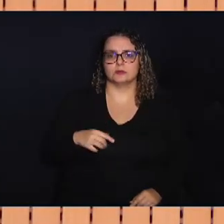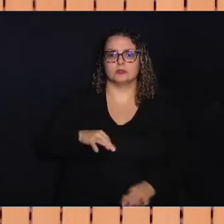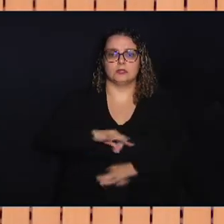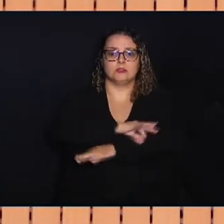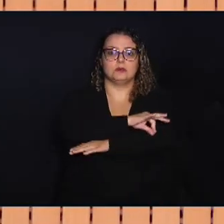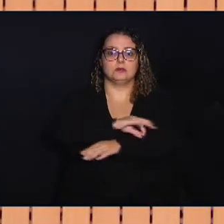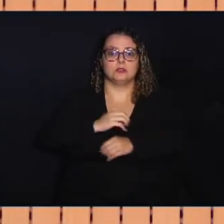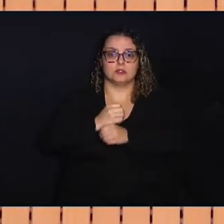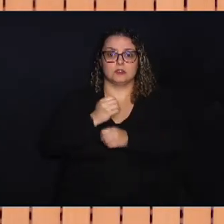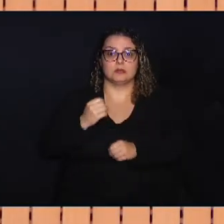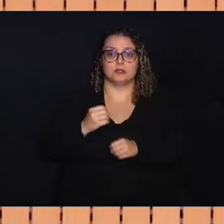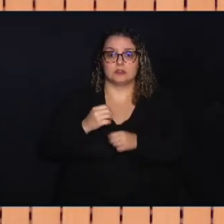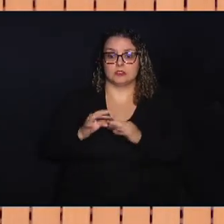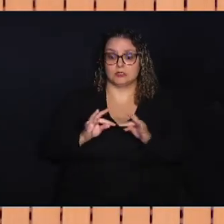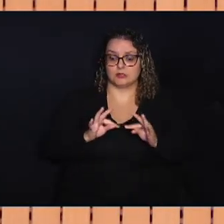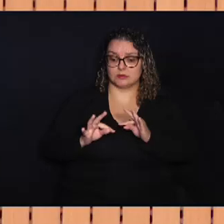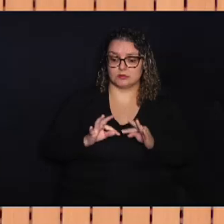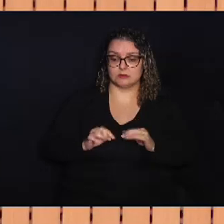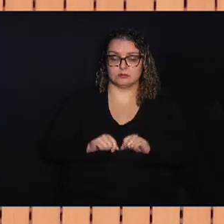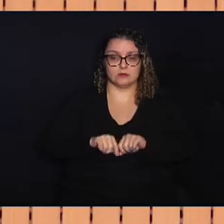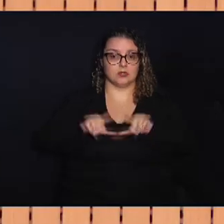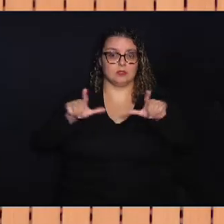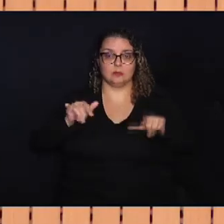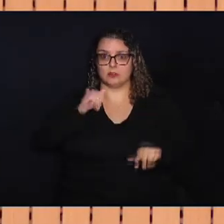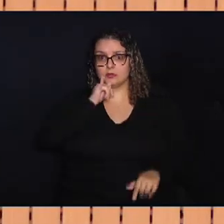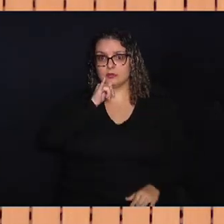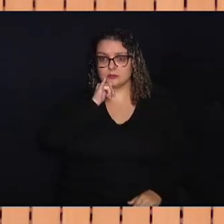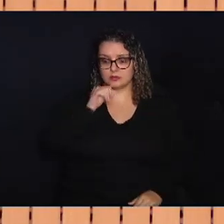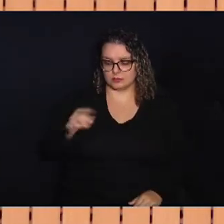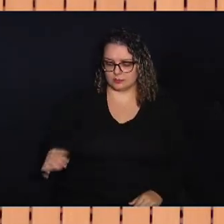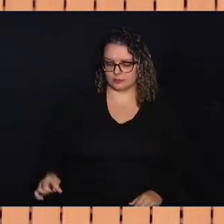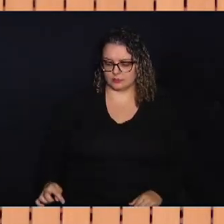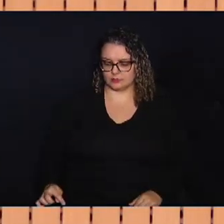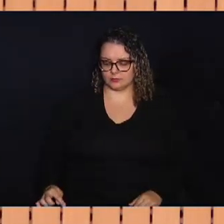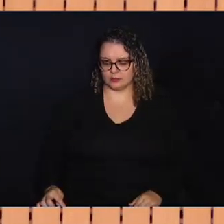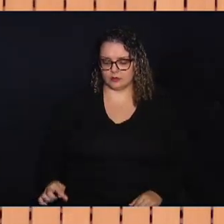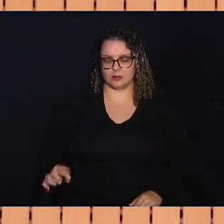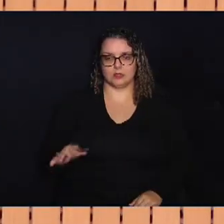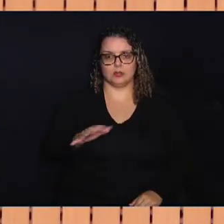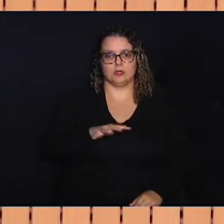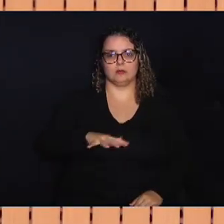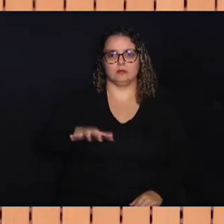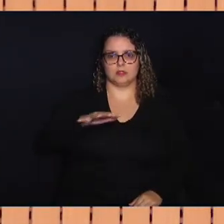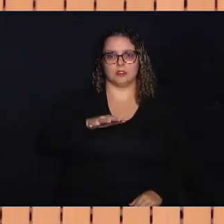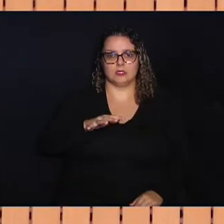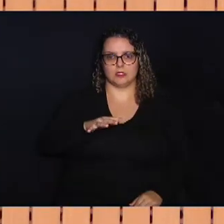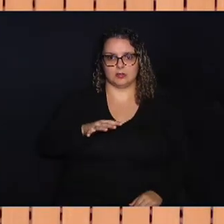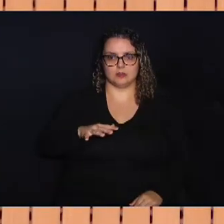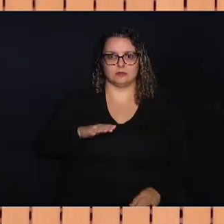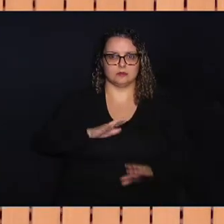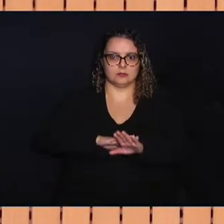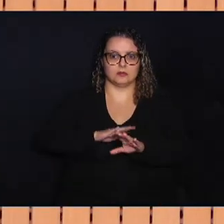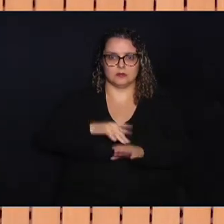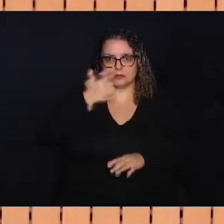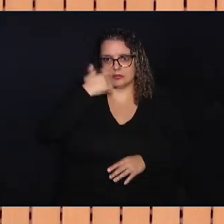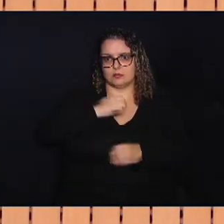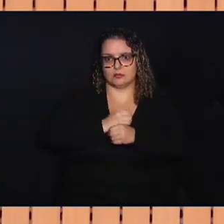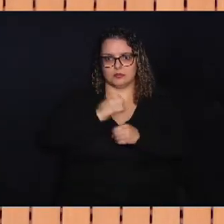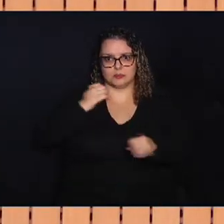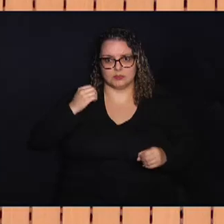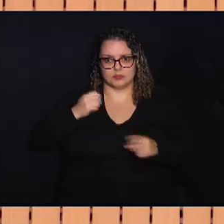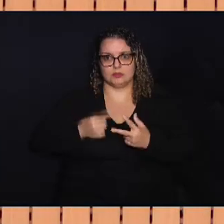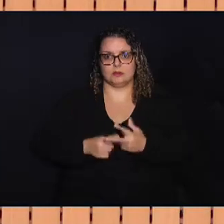arquitetura, nas técnicas. Destaco aqui, por exemplo, a minha área de atuação. Eu sou um engenheiro